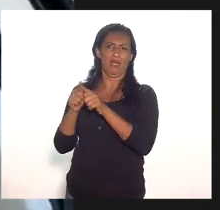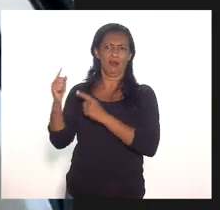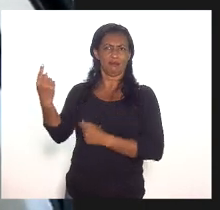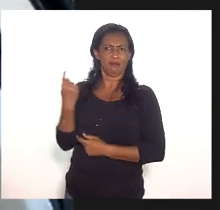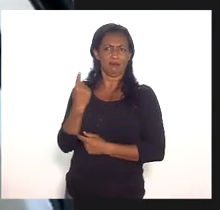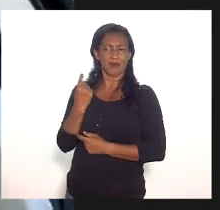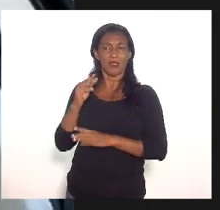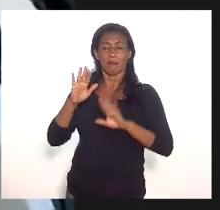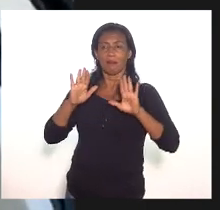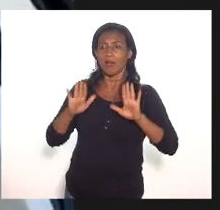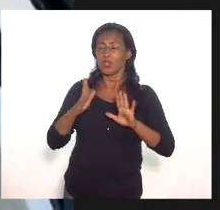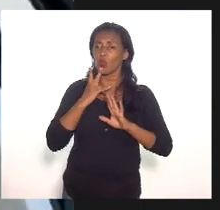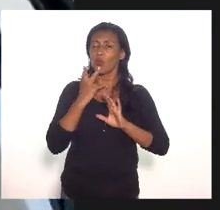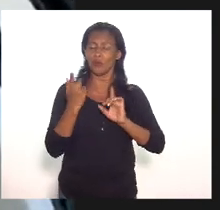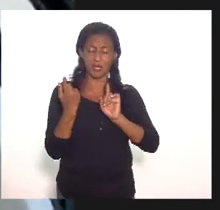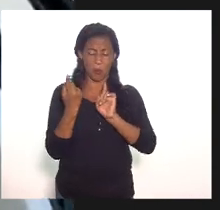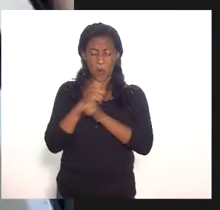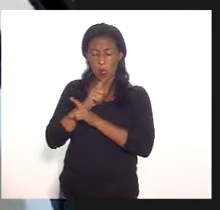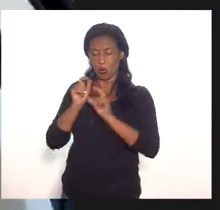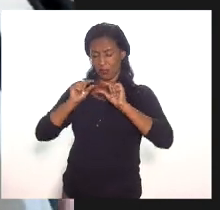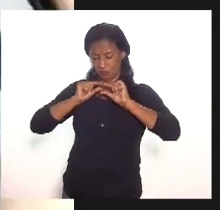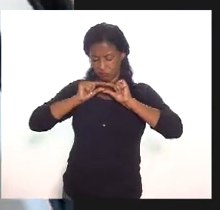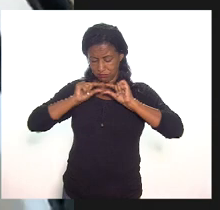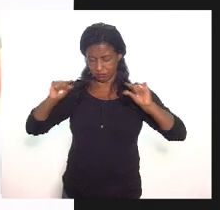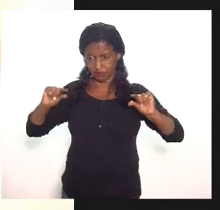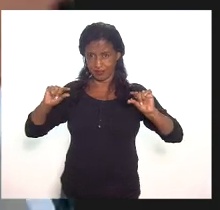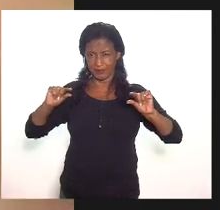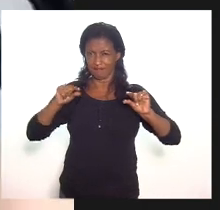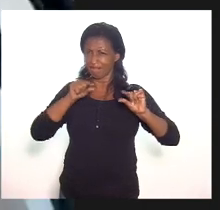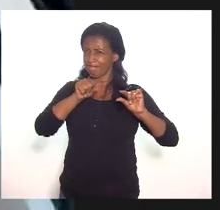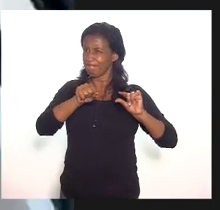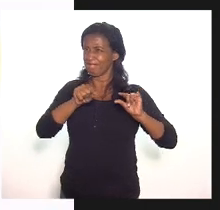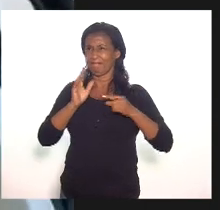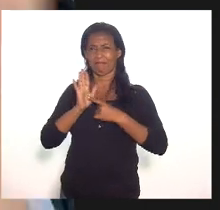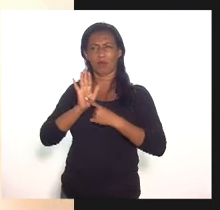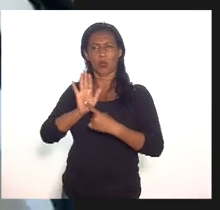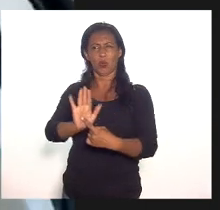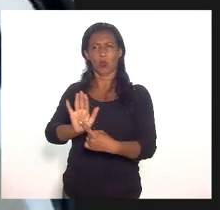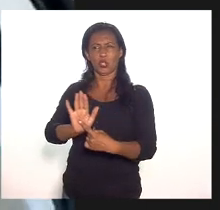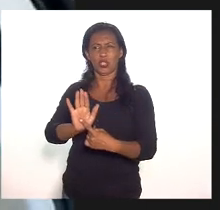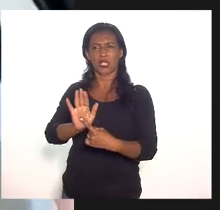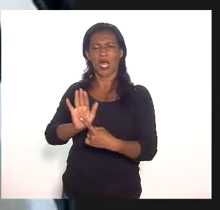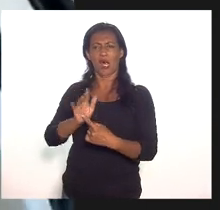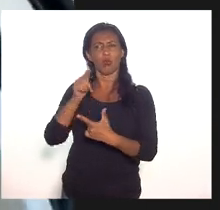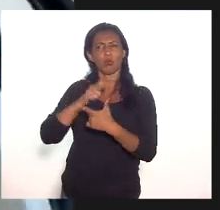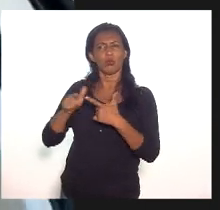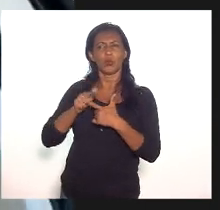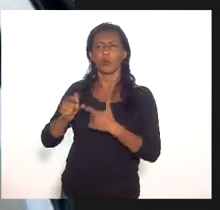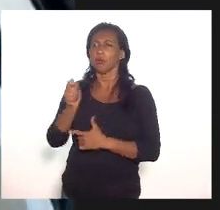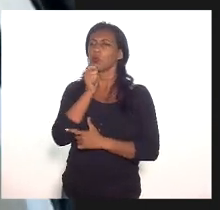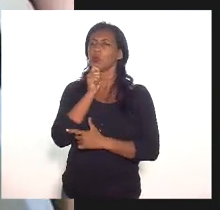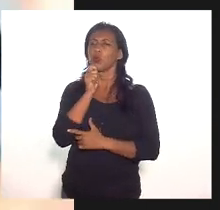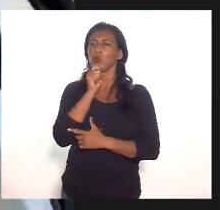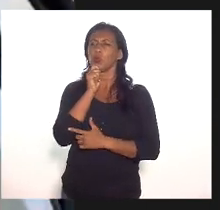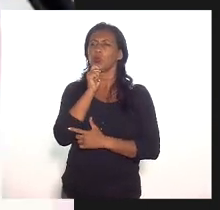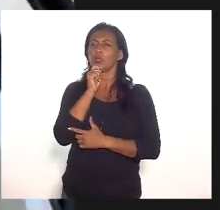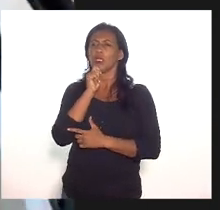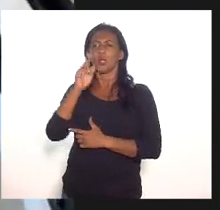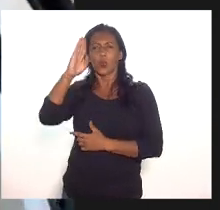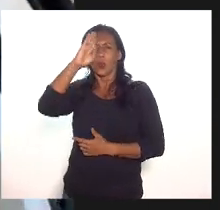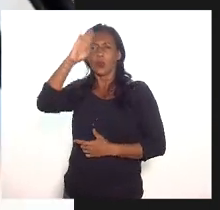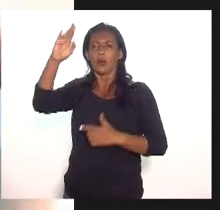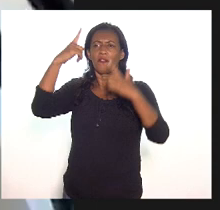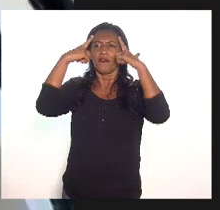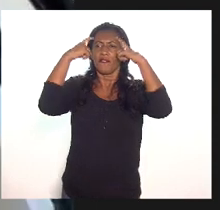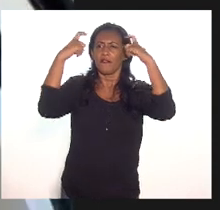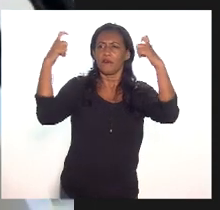você desvirtua o discurso e tenta gerar uma causa que é fictícia, que não existe, e que o seio da violência, na